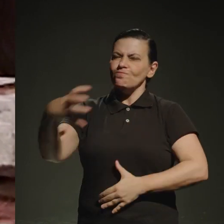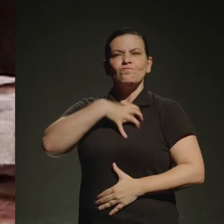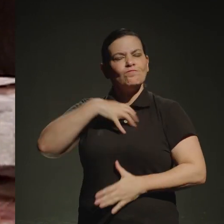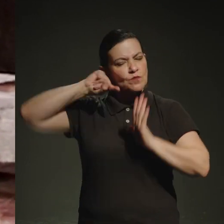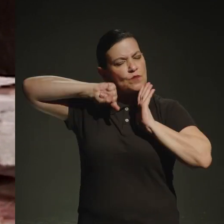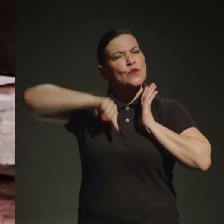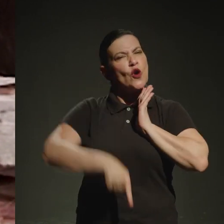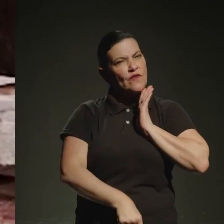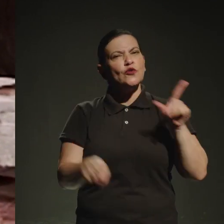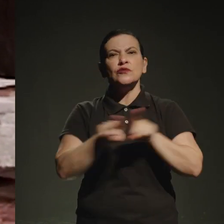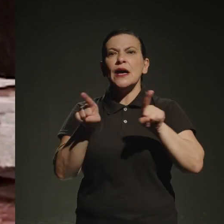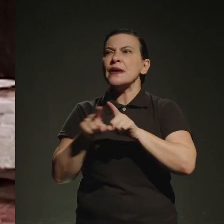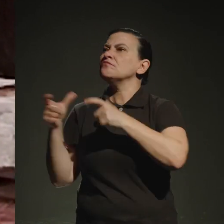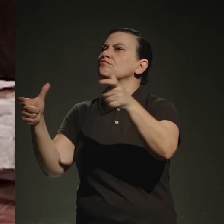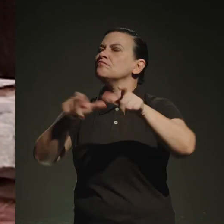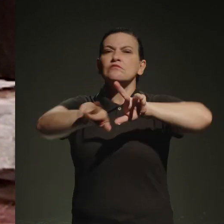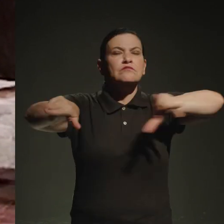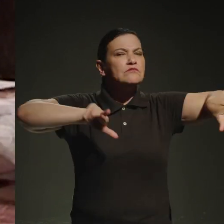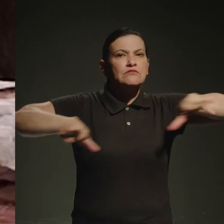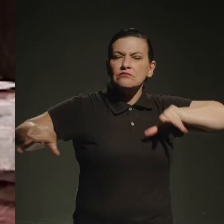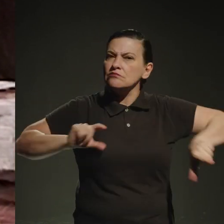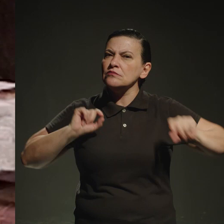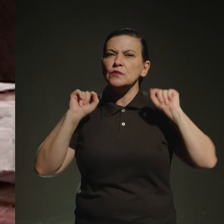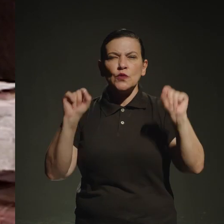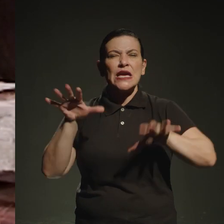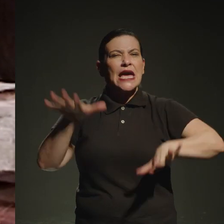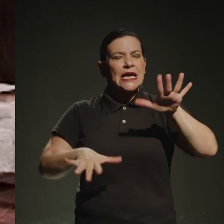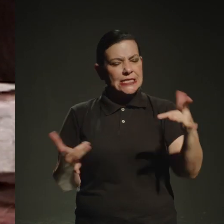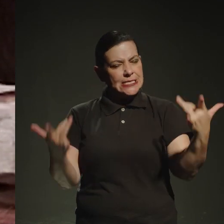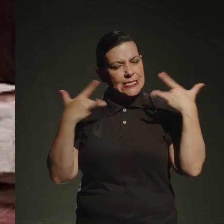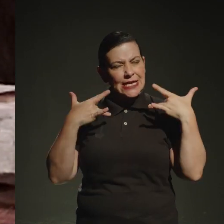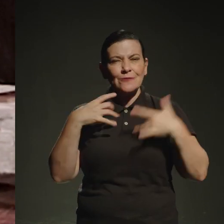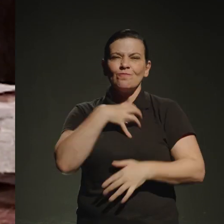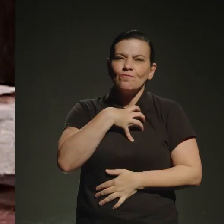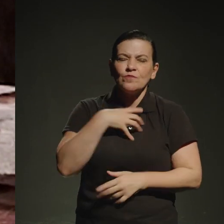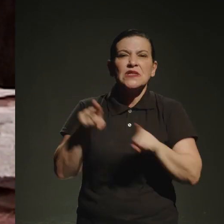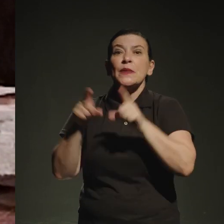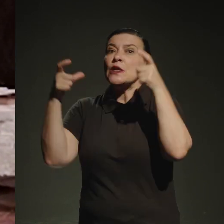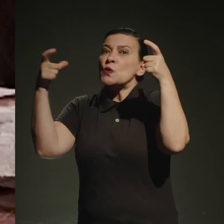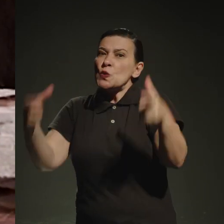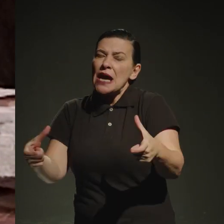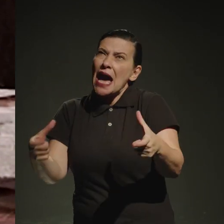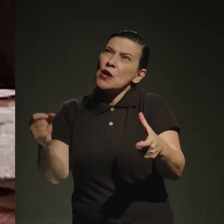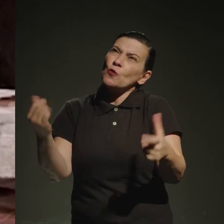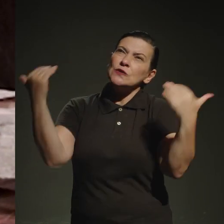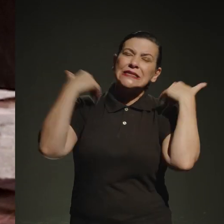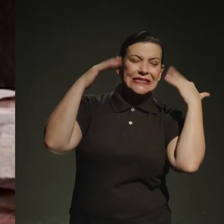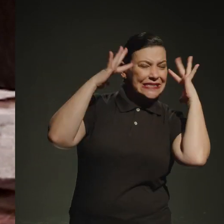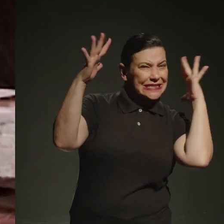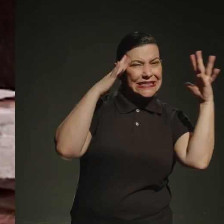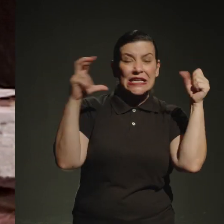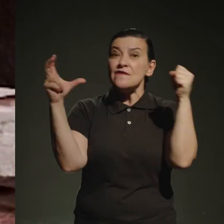até mesmo em volta. Rede ou ferida. Geográfica ou psicológica.